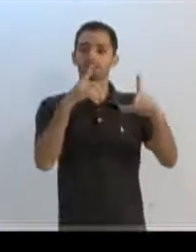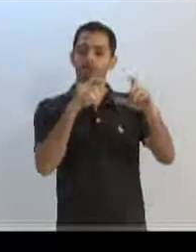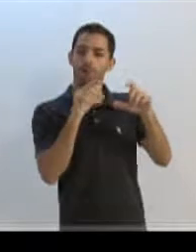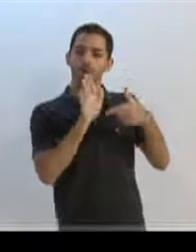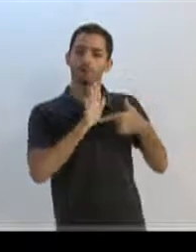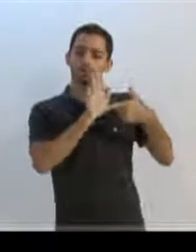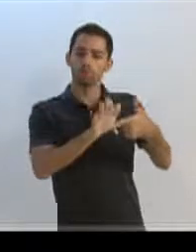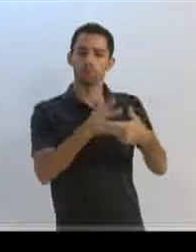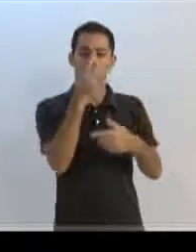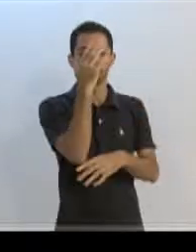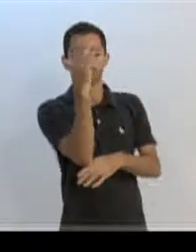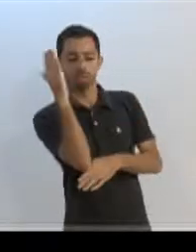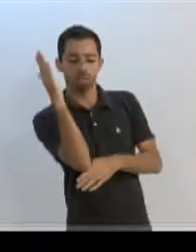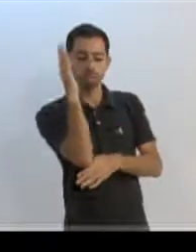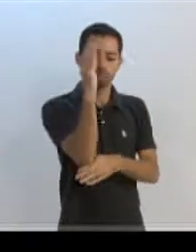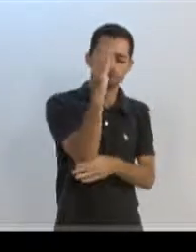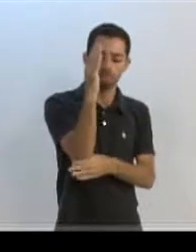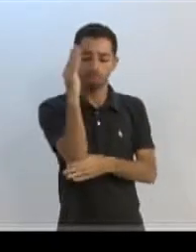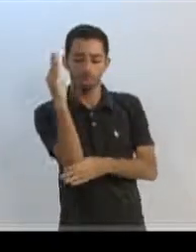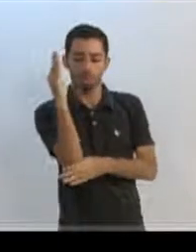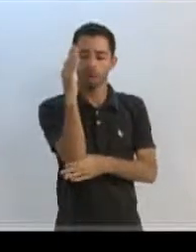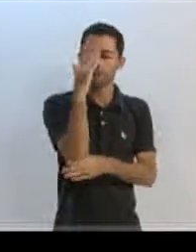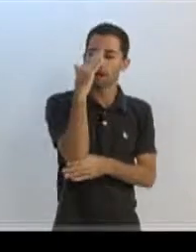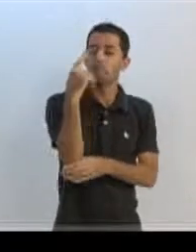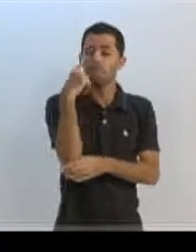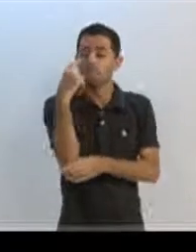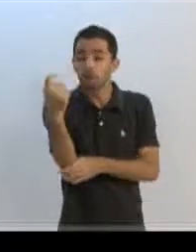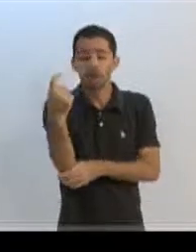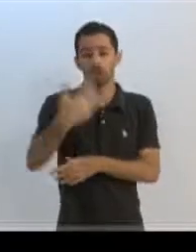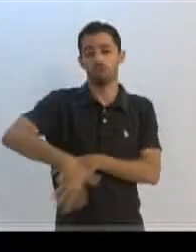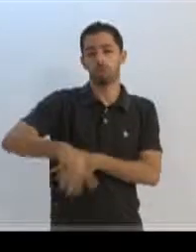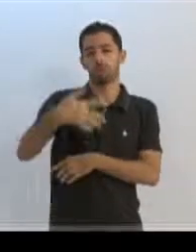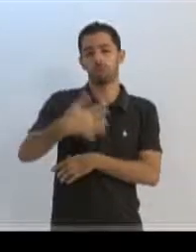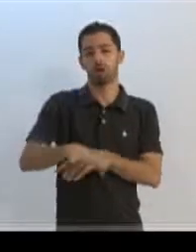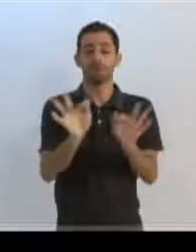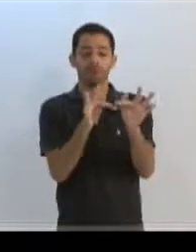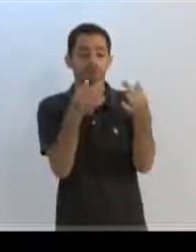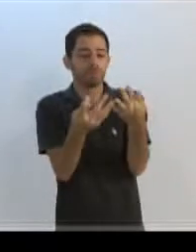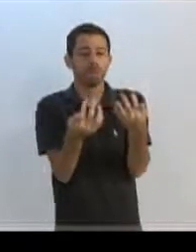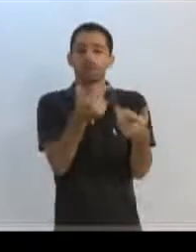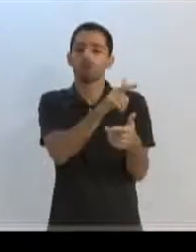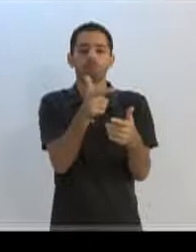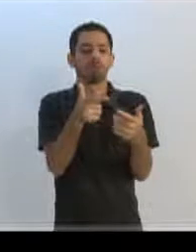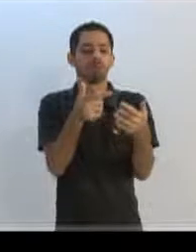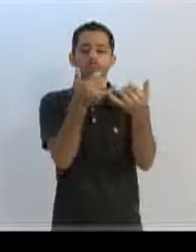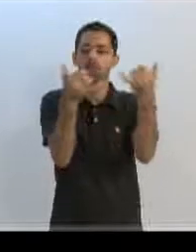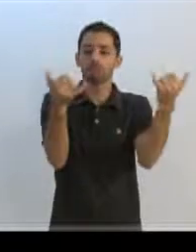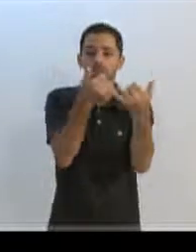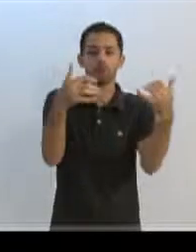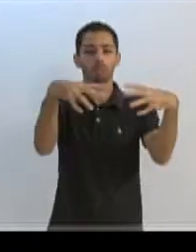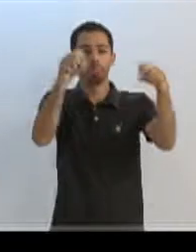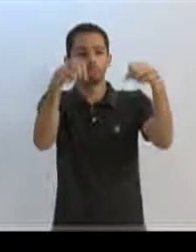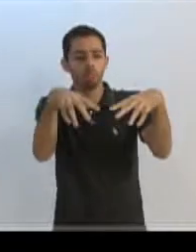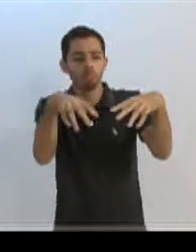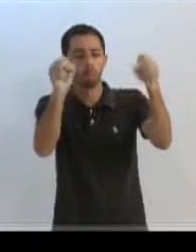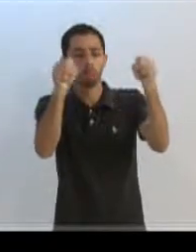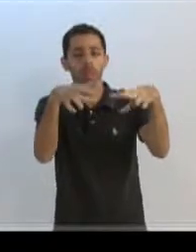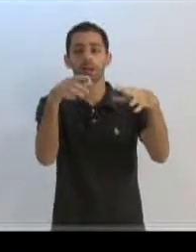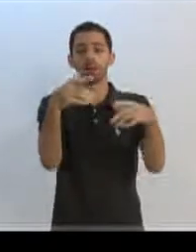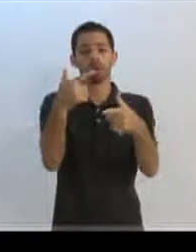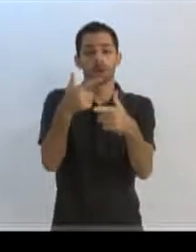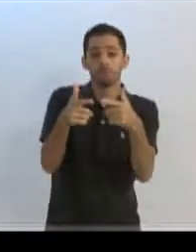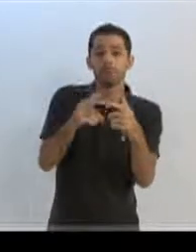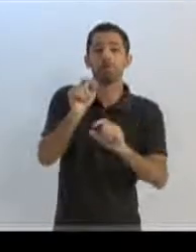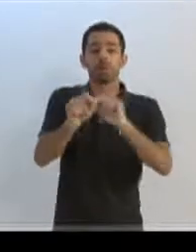caiam de vez por estarem poderá inclusive e daí deixem as famílias lá sem energia elétrica ainda caiu sobre uma casa uma residência